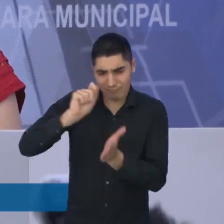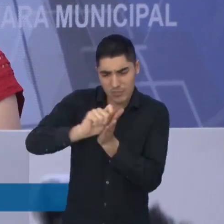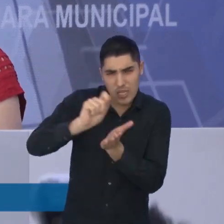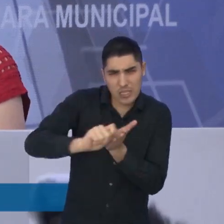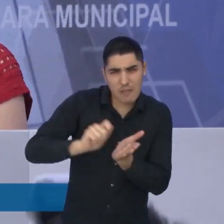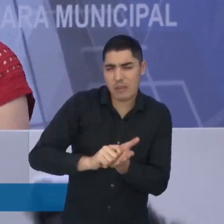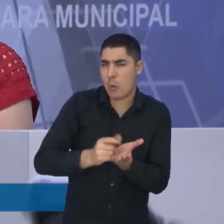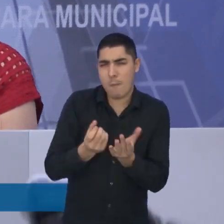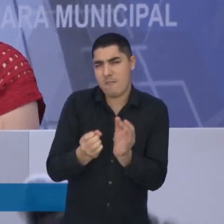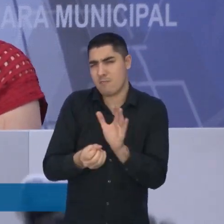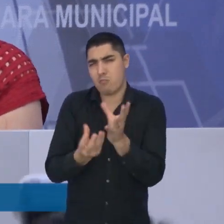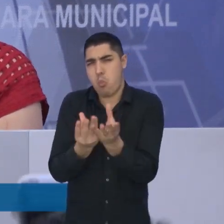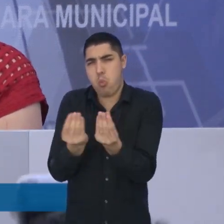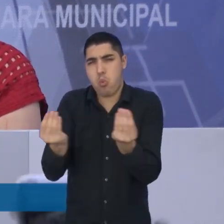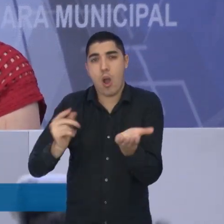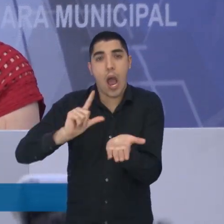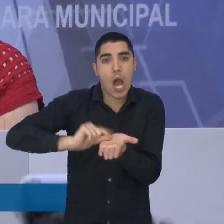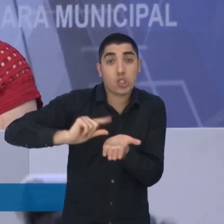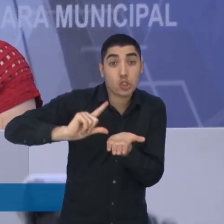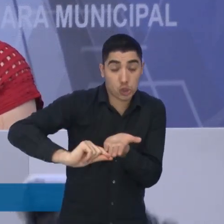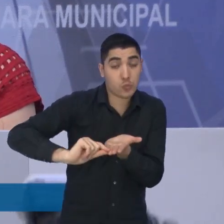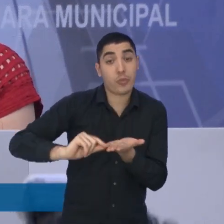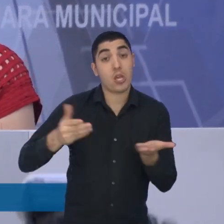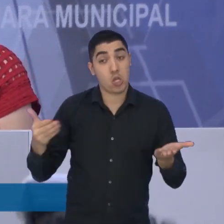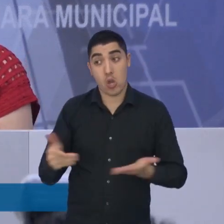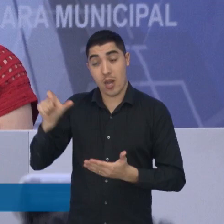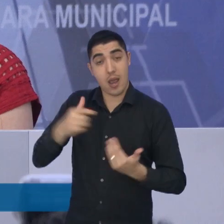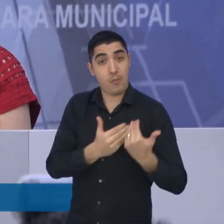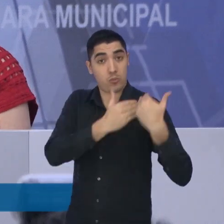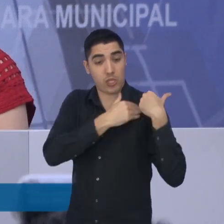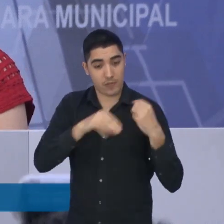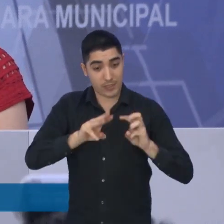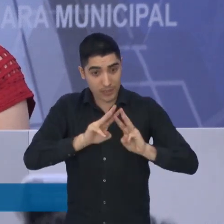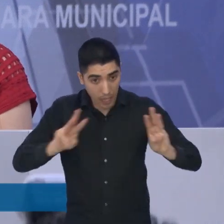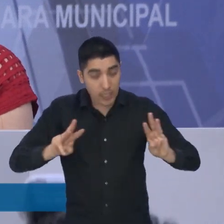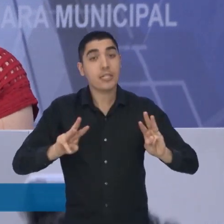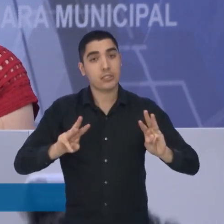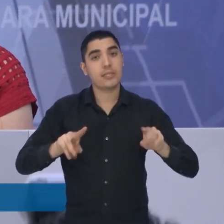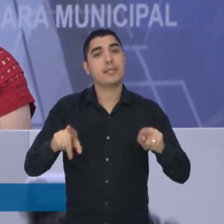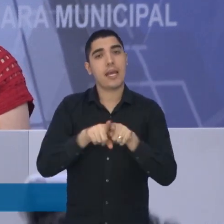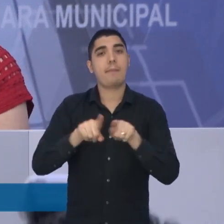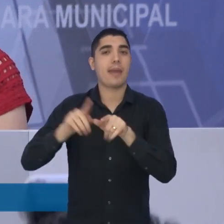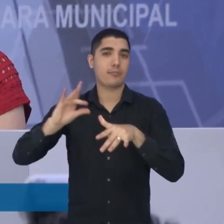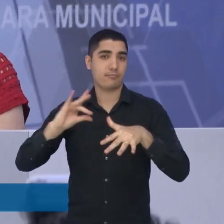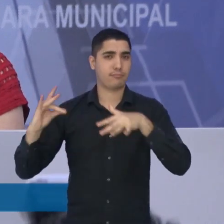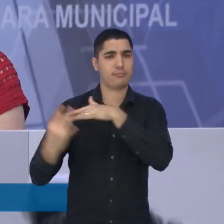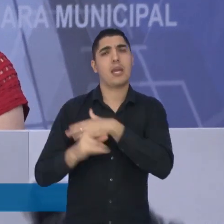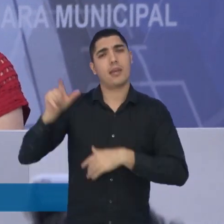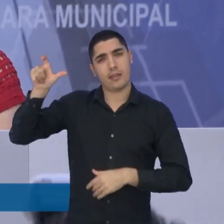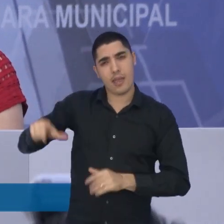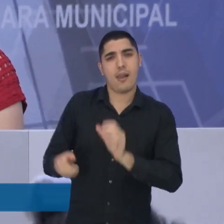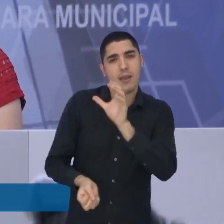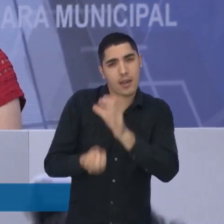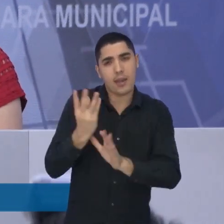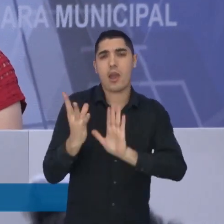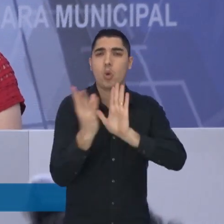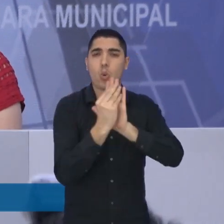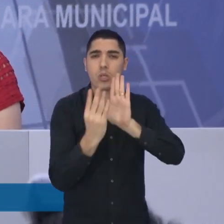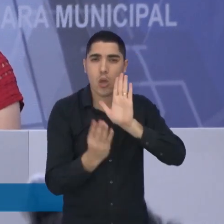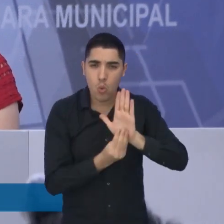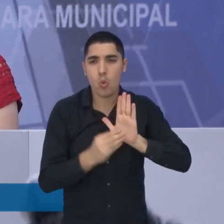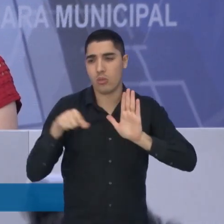Hoje é responsável pelo site e redes sociais da entidade, além de produzir conteúdo para o jornal